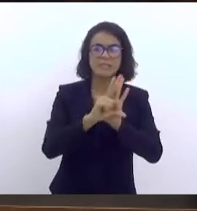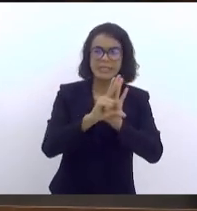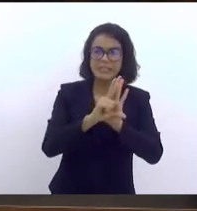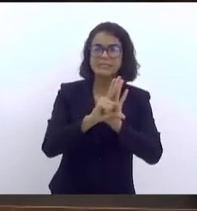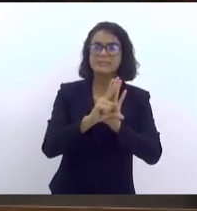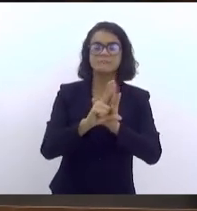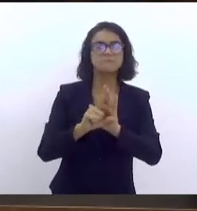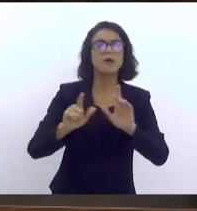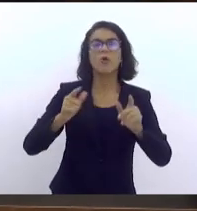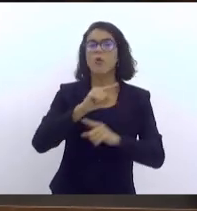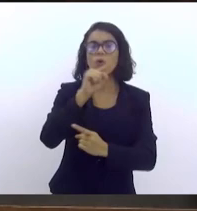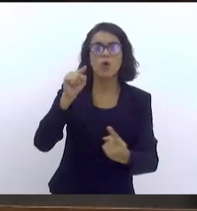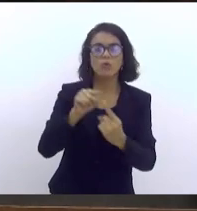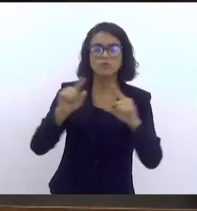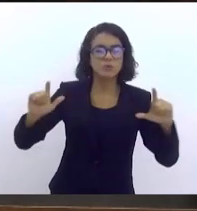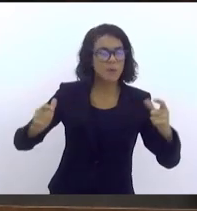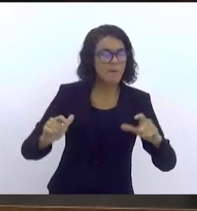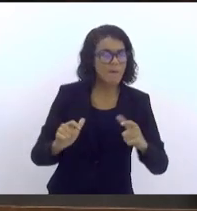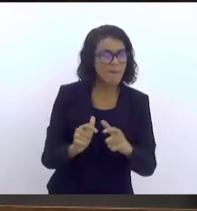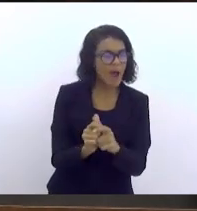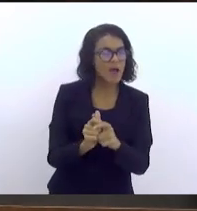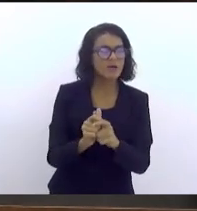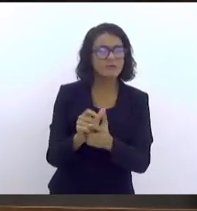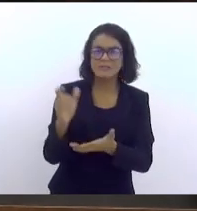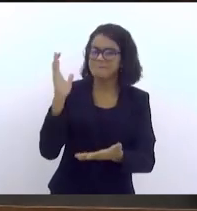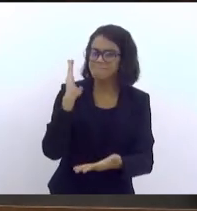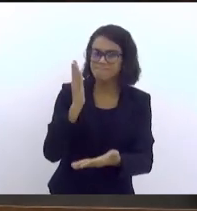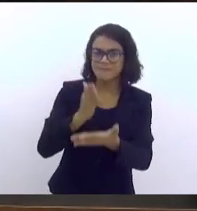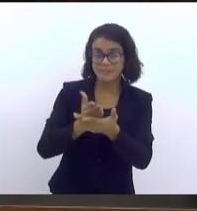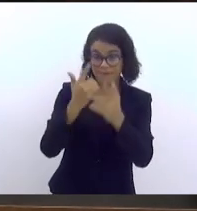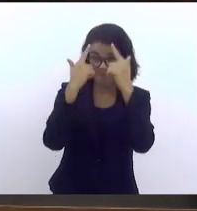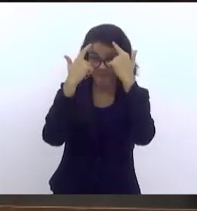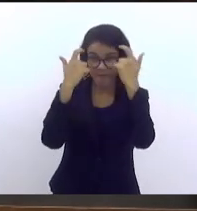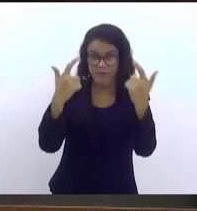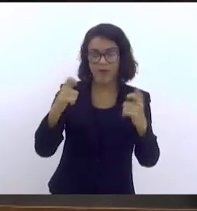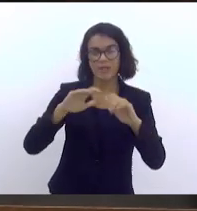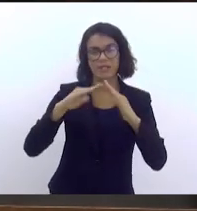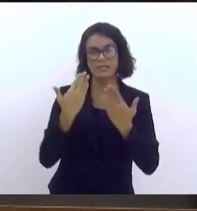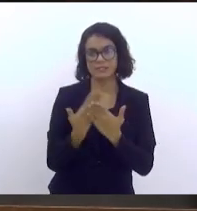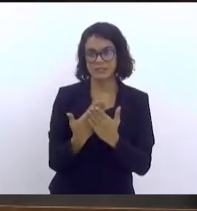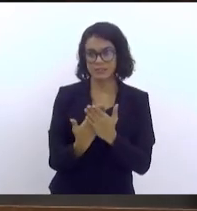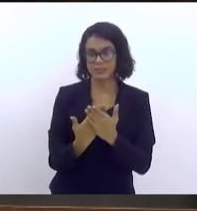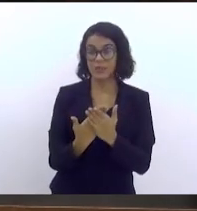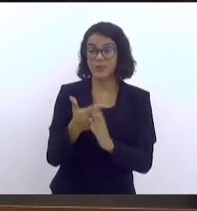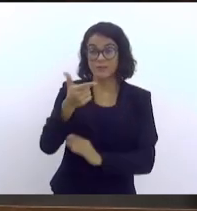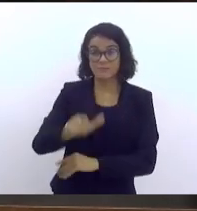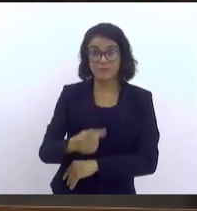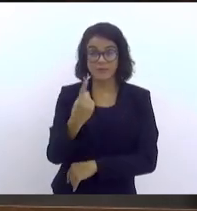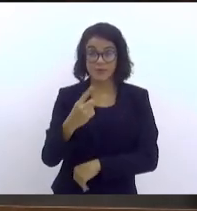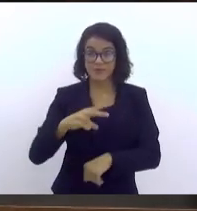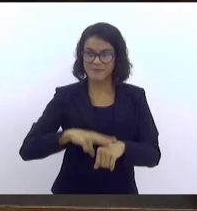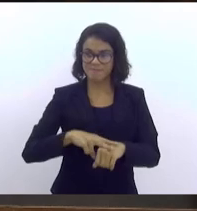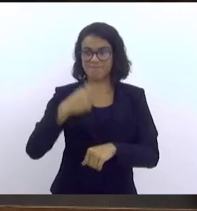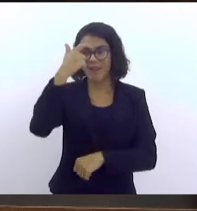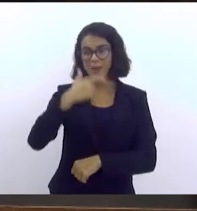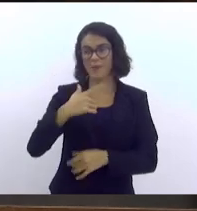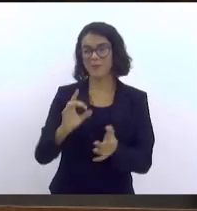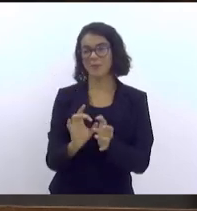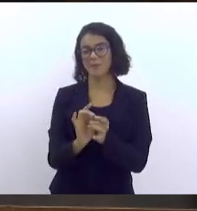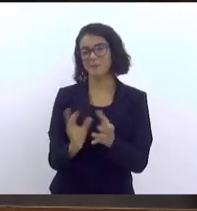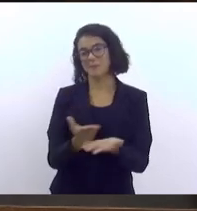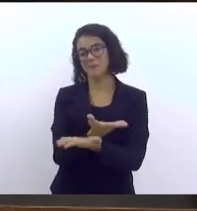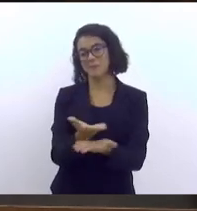diminuir e acabar com a violência nas escolas é mais uma vez me coloca de posição de todos